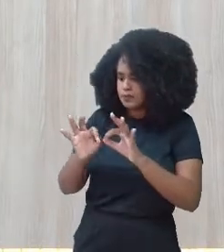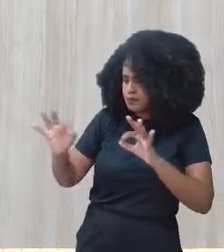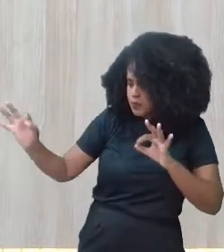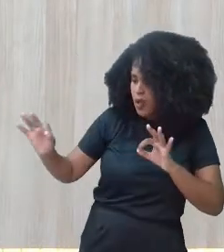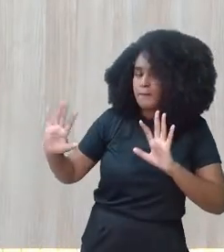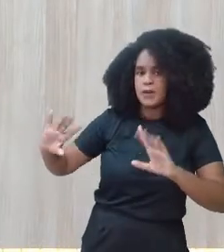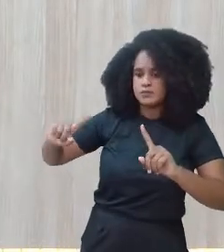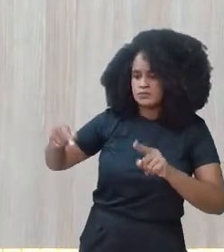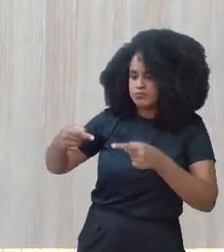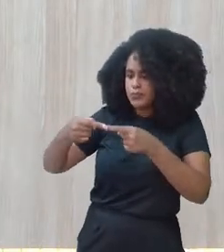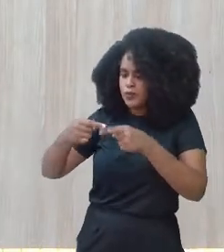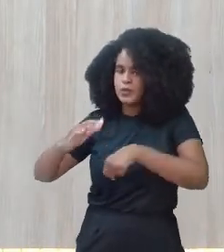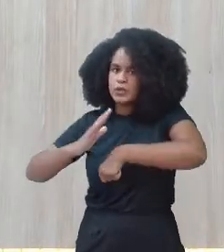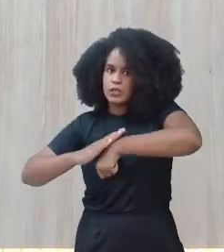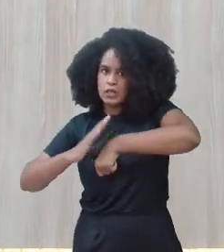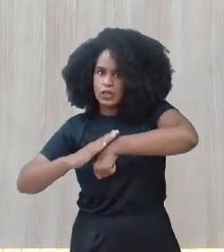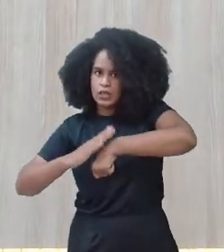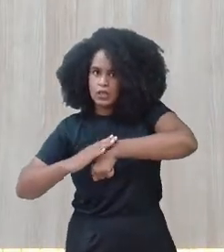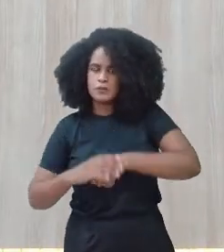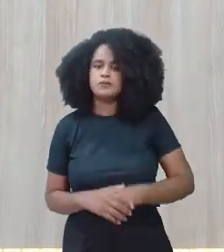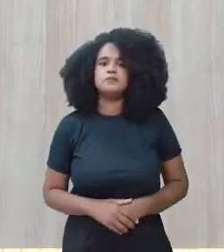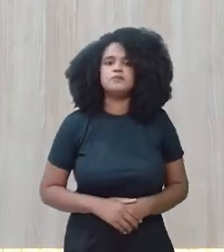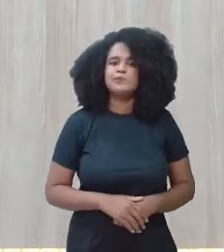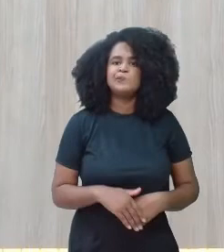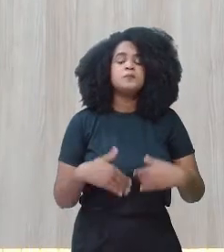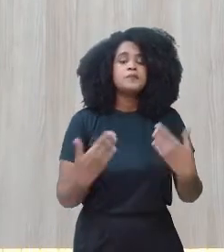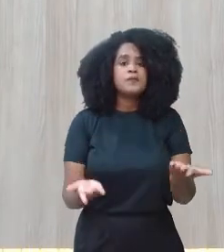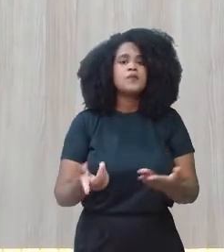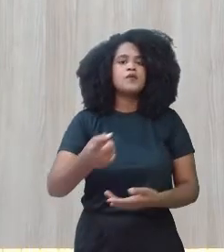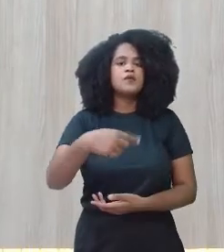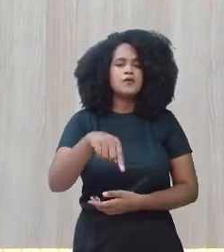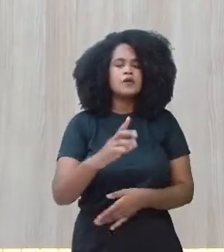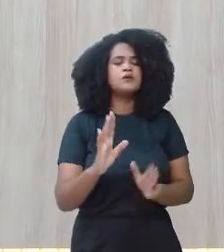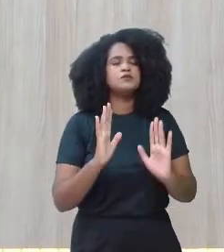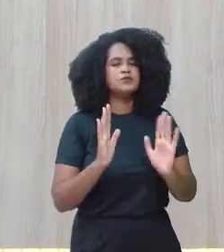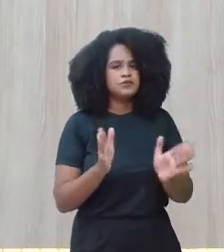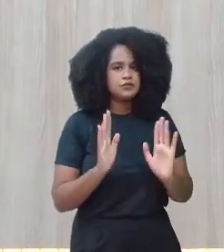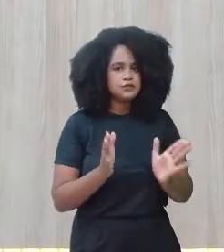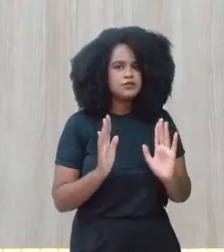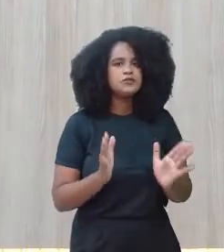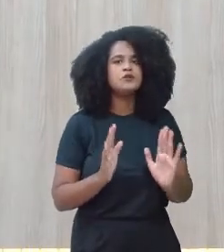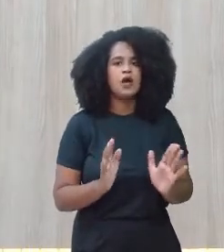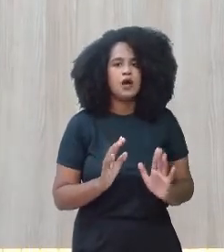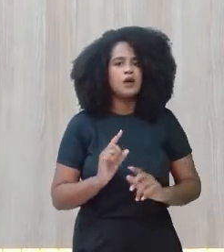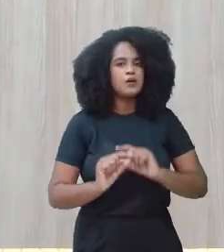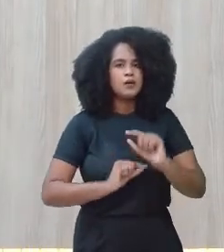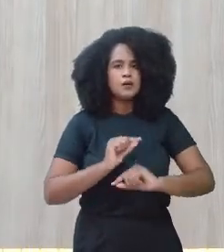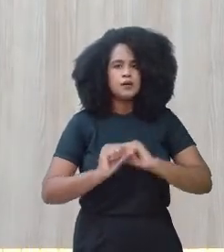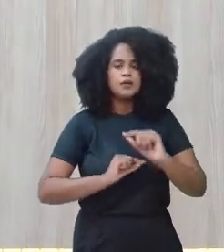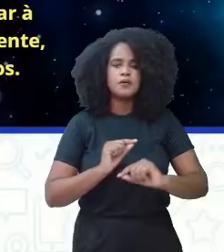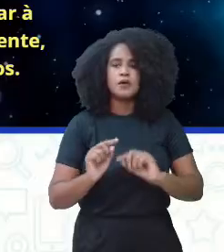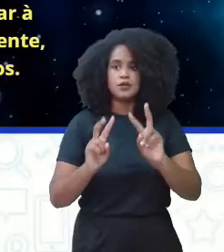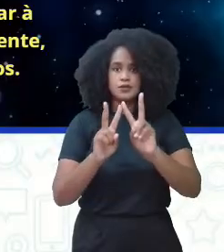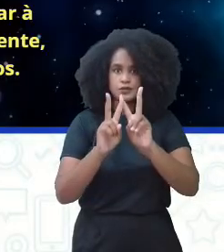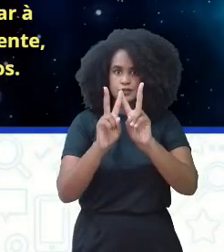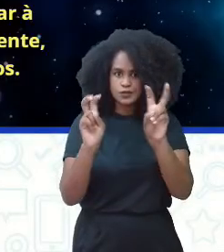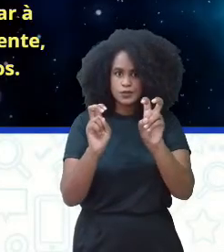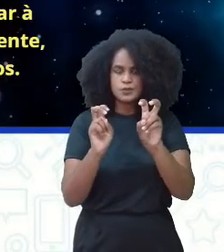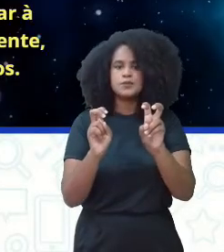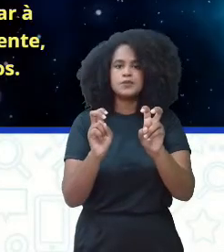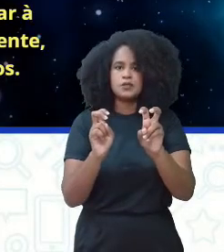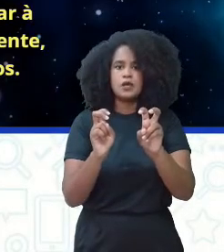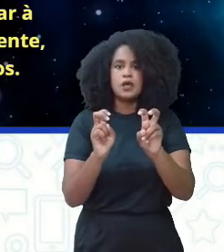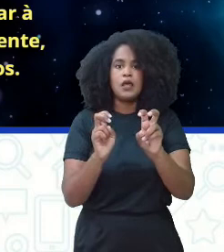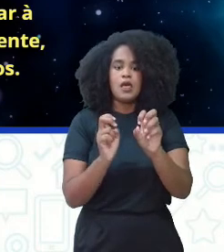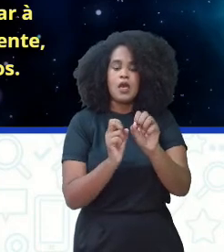dessa comparação. E eu tenho certeza que você já deve ter ouvido, pelo menos, essa ideia de anos-luz. Segundos-luz,